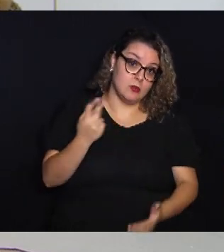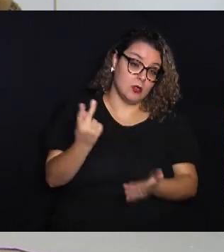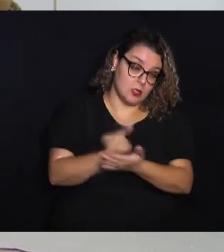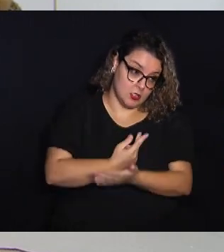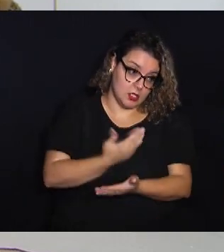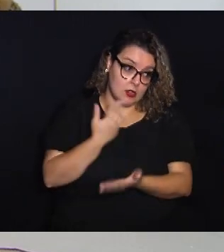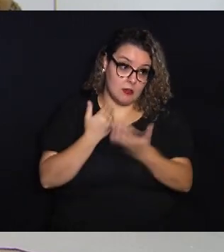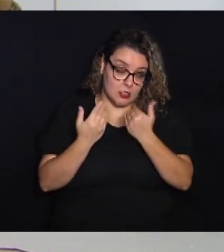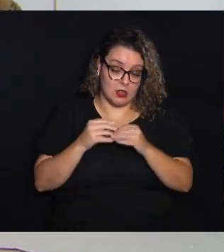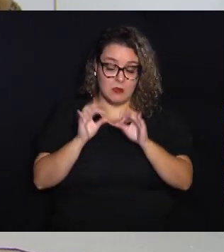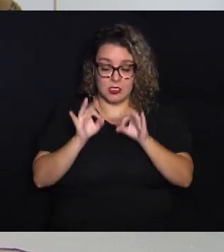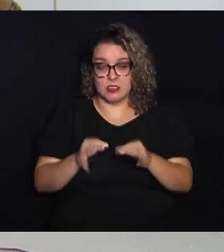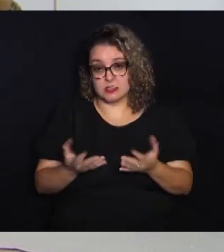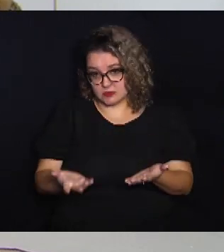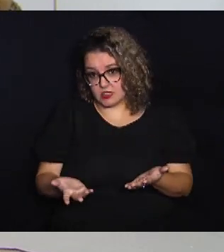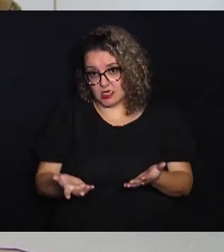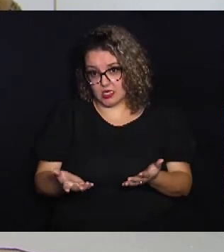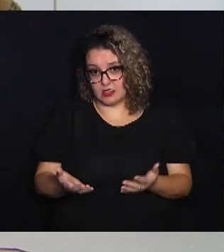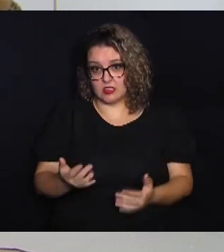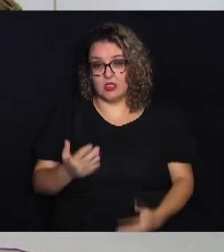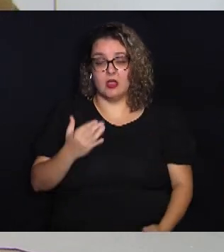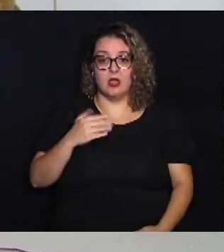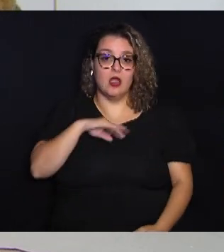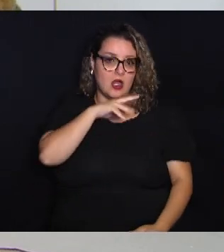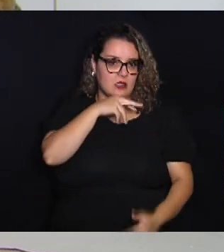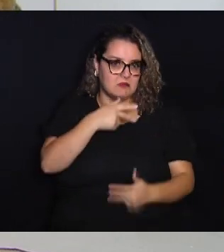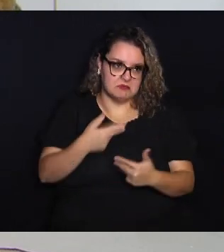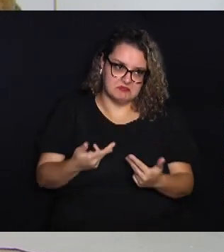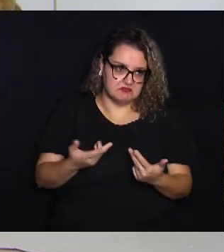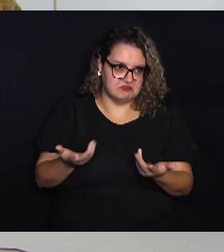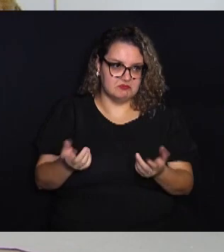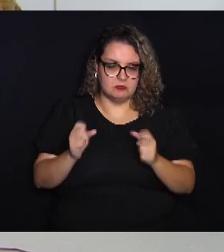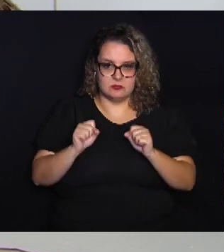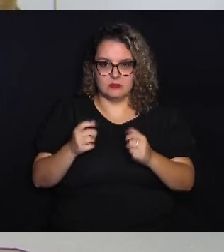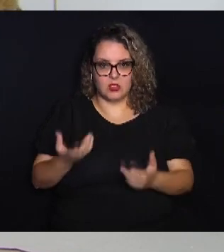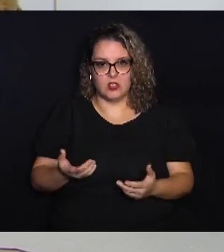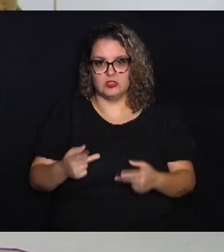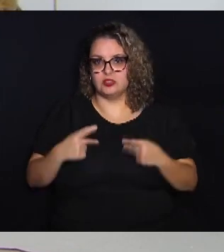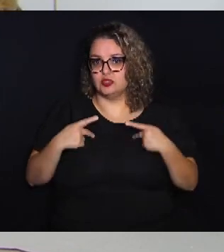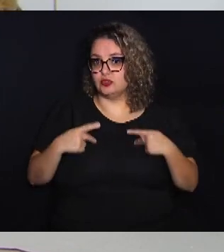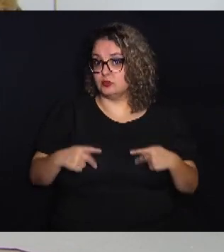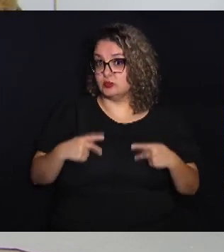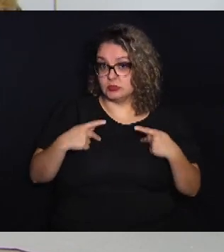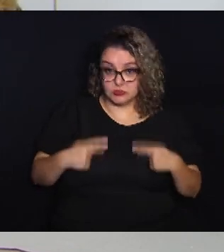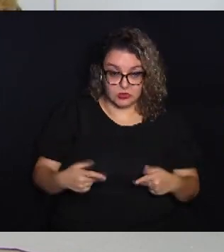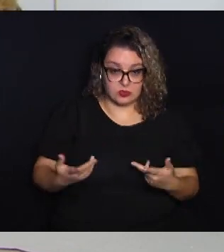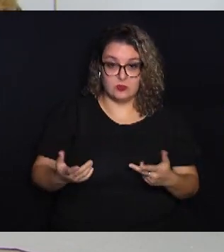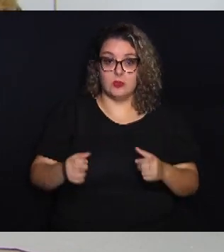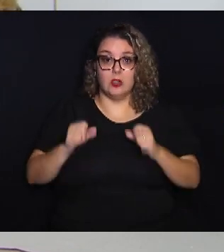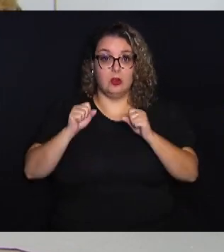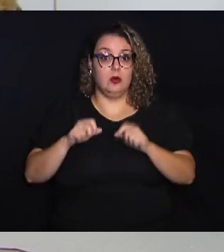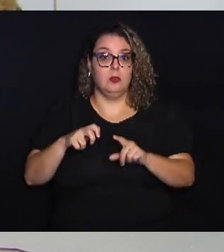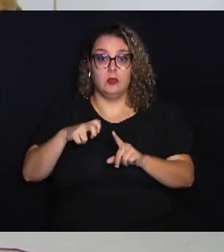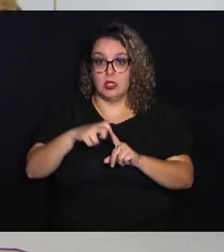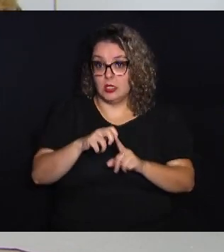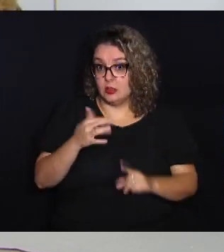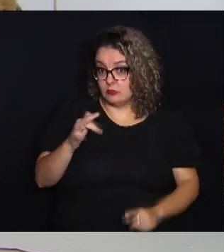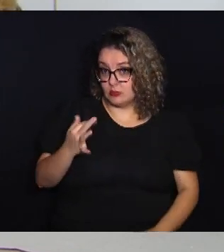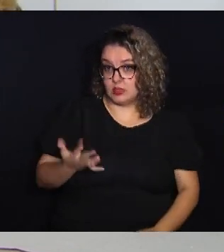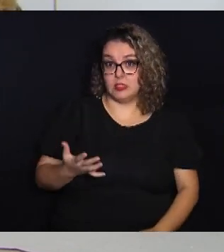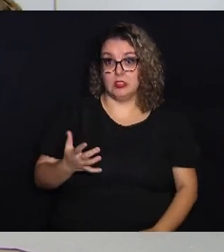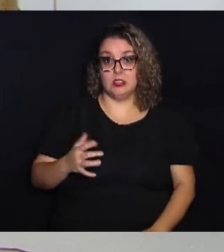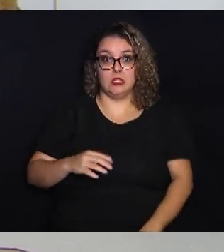doenças nutricionais por erro de nutrição, animais pode adquirir uma pneumonia, pode